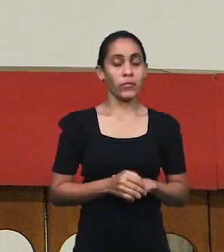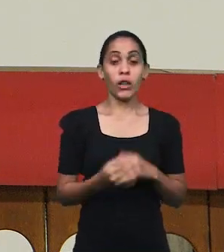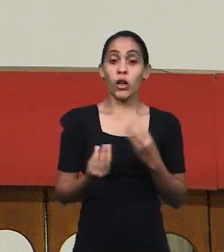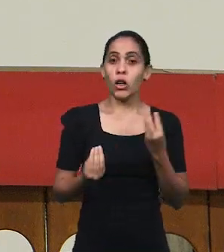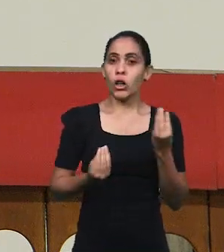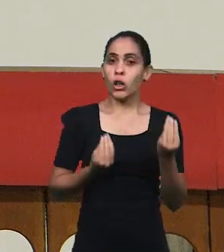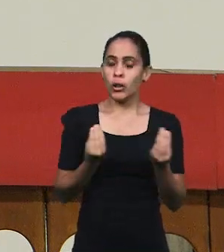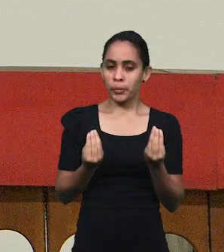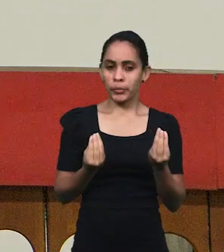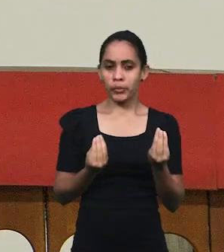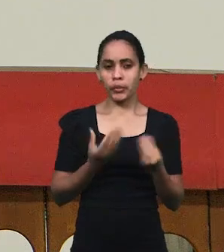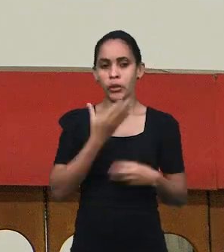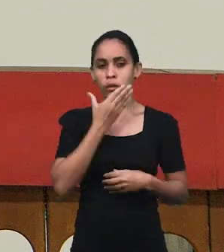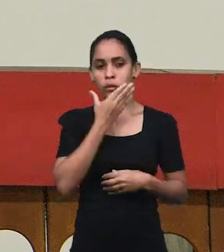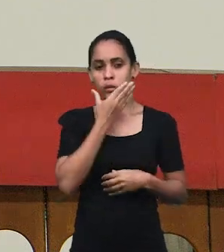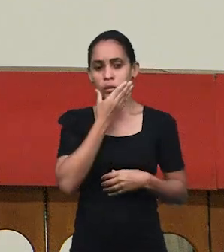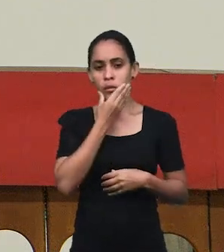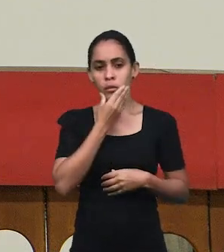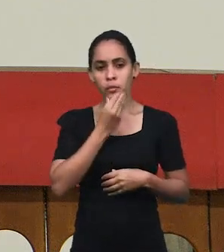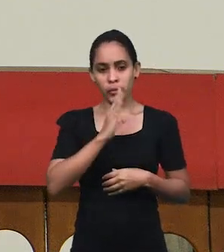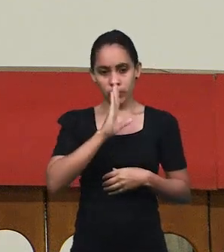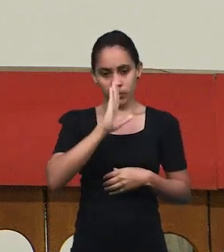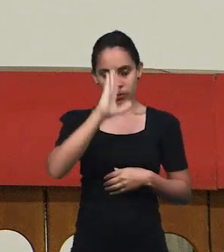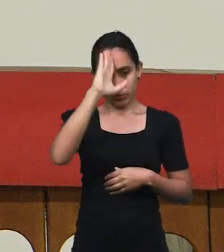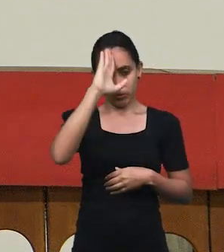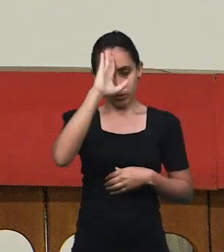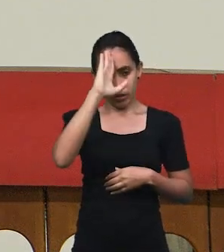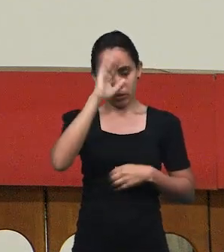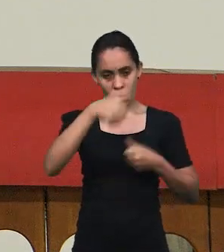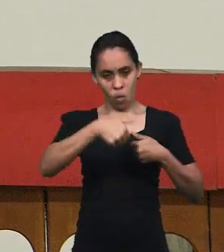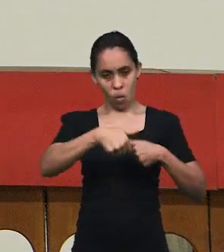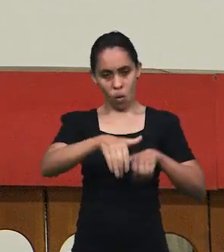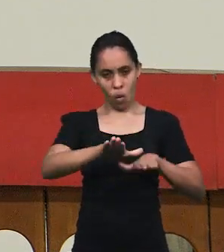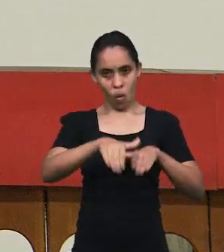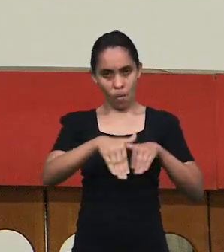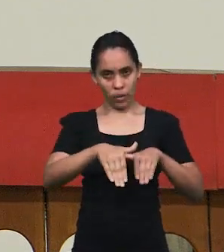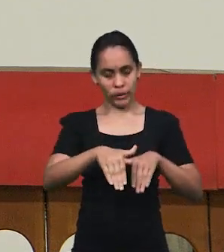como aquele soldado romano